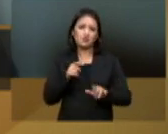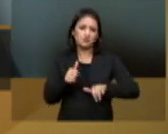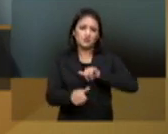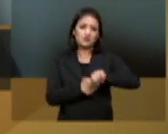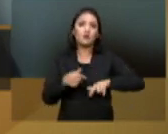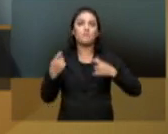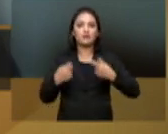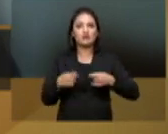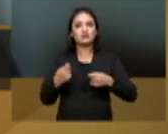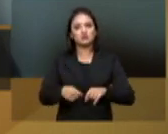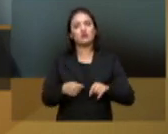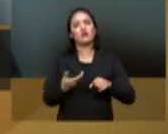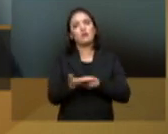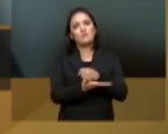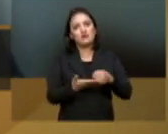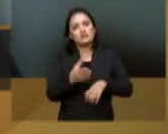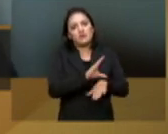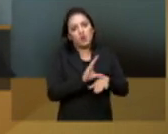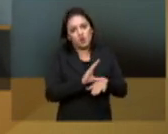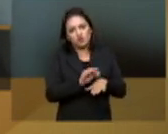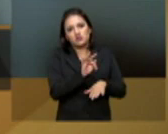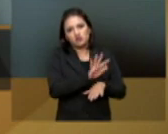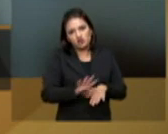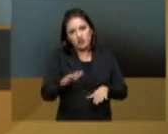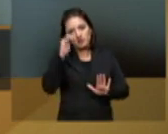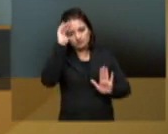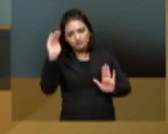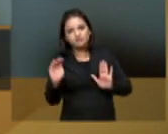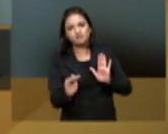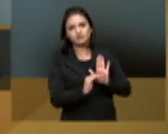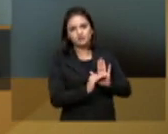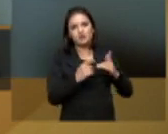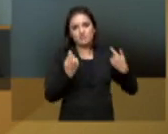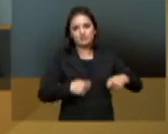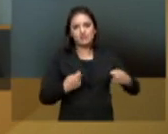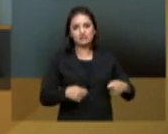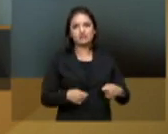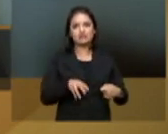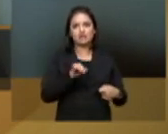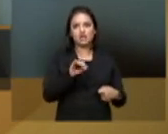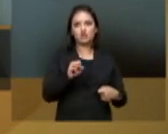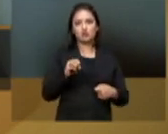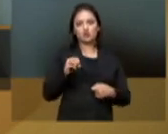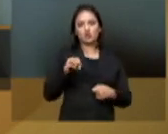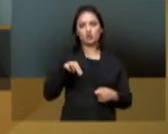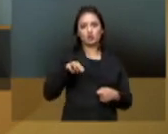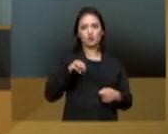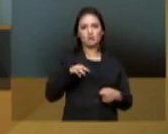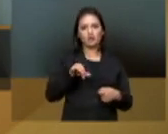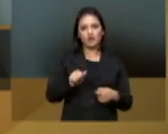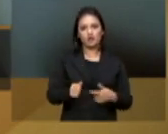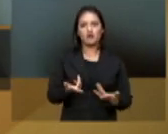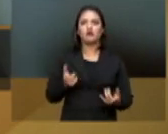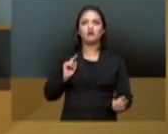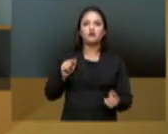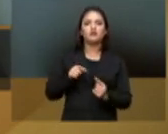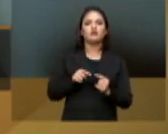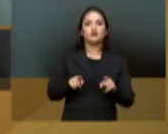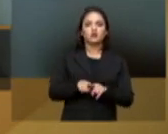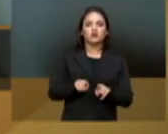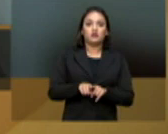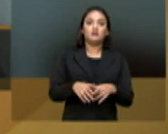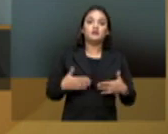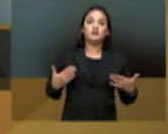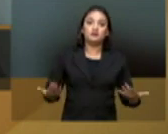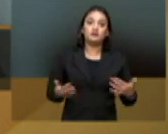respeitar os princípios constitucionais gerais, como a isonomia e a razoabilidade. No caso,